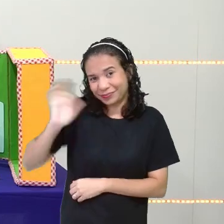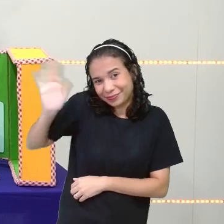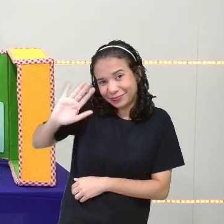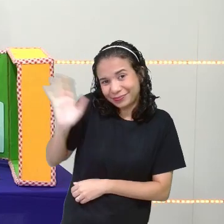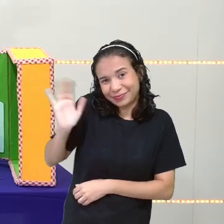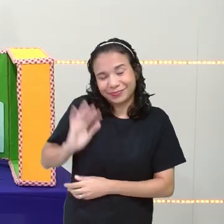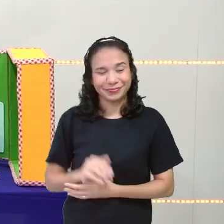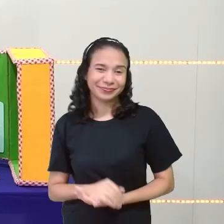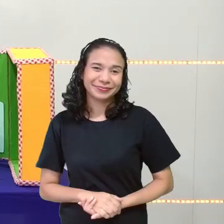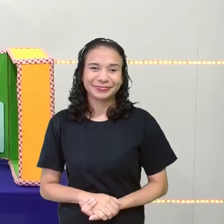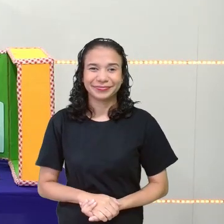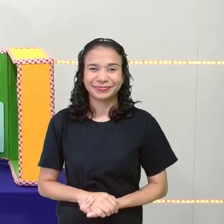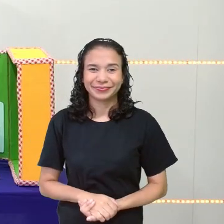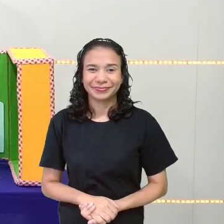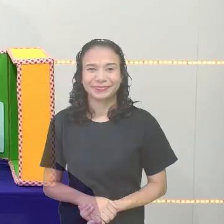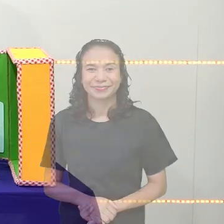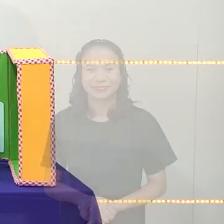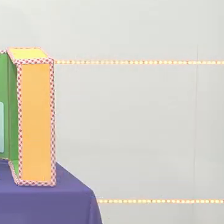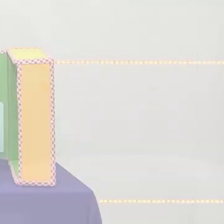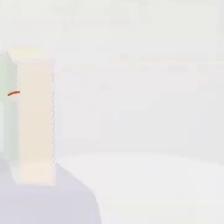Tchau! Tchau!